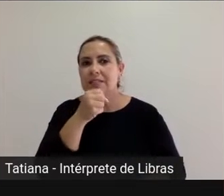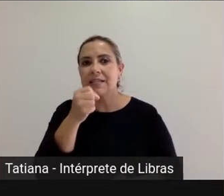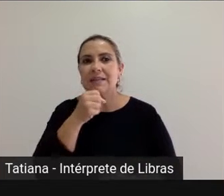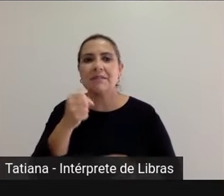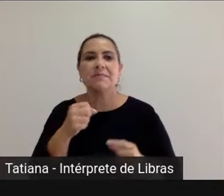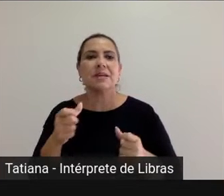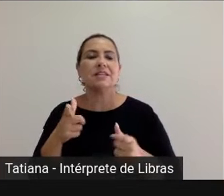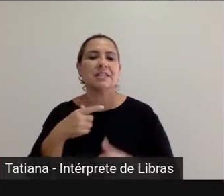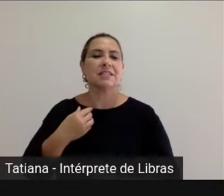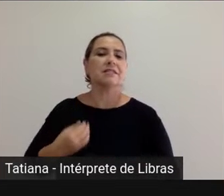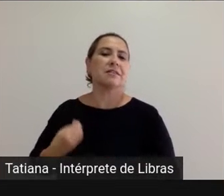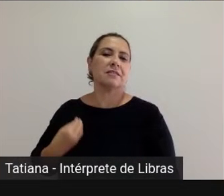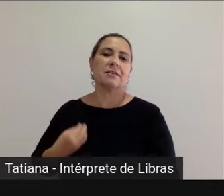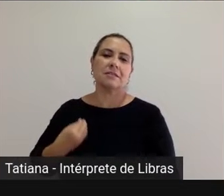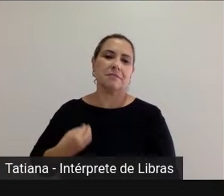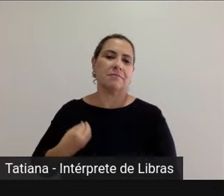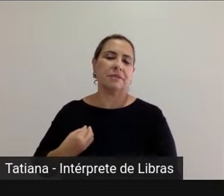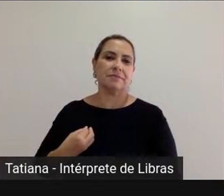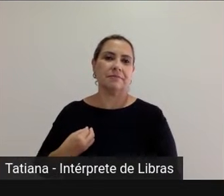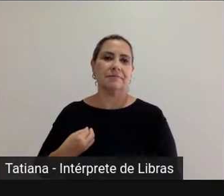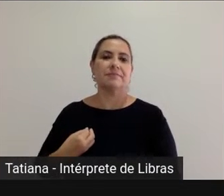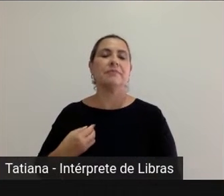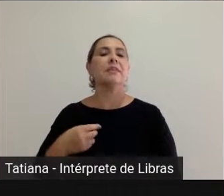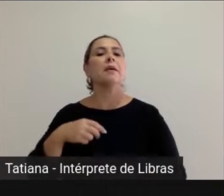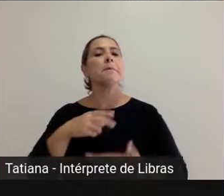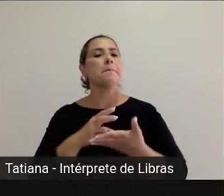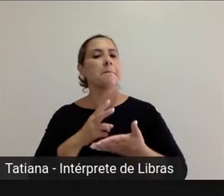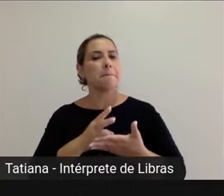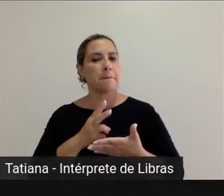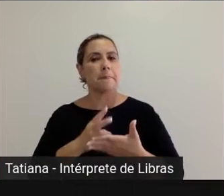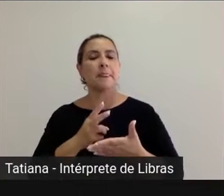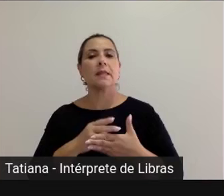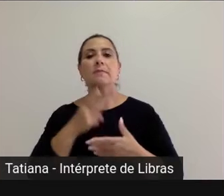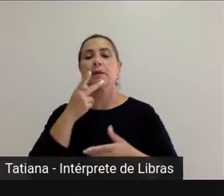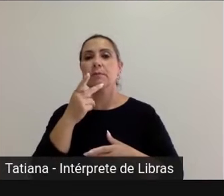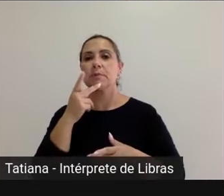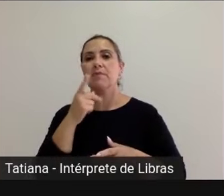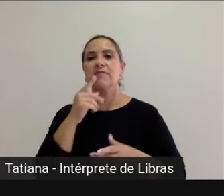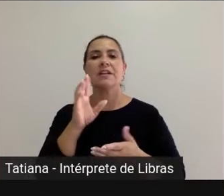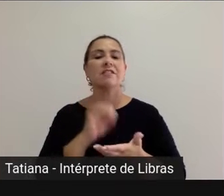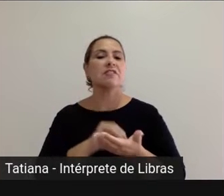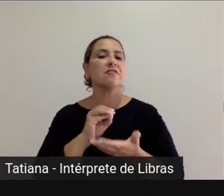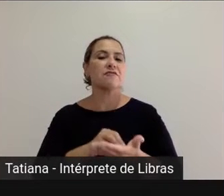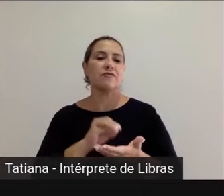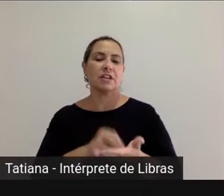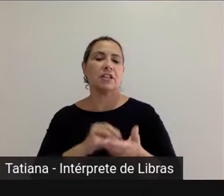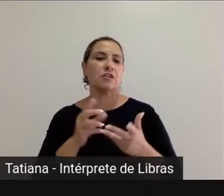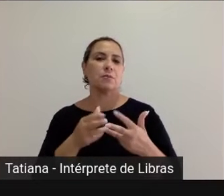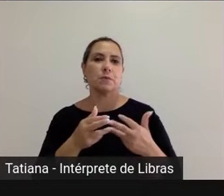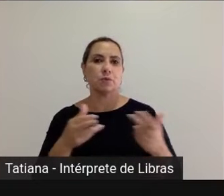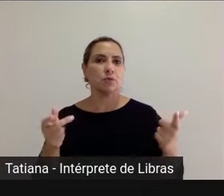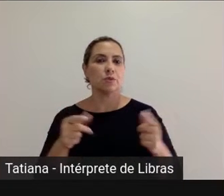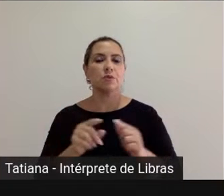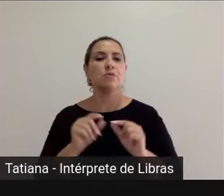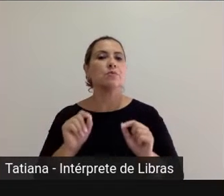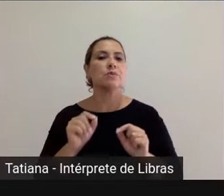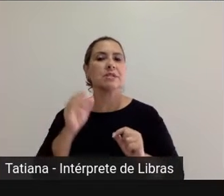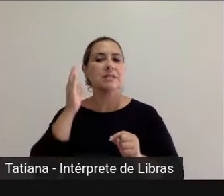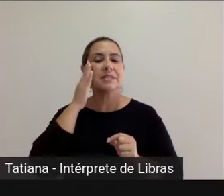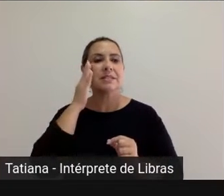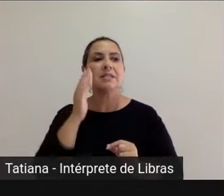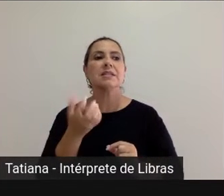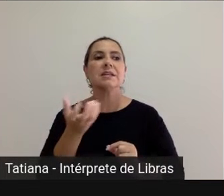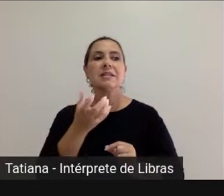está muito presente orientando. Ao mesmo tempo, eles destacam várias lacunas, digamos, da imprensa convencional que eles estariam